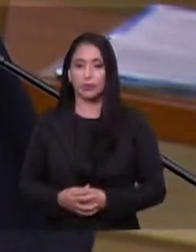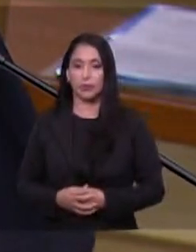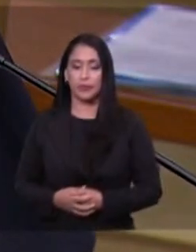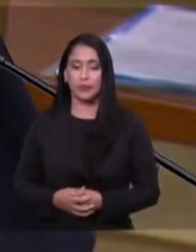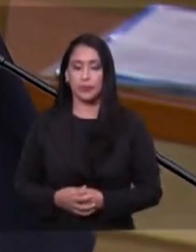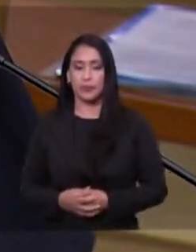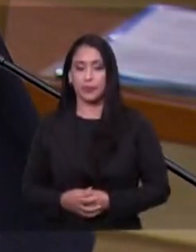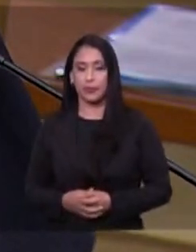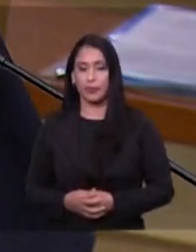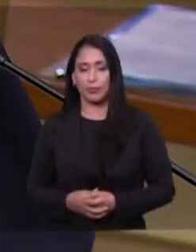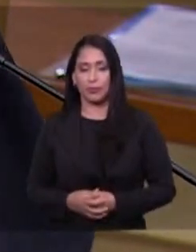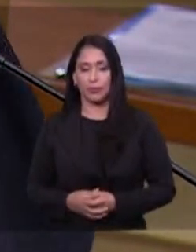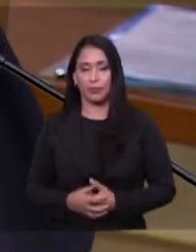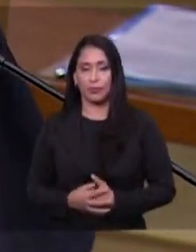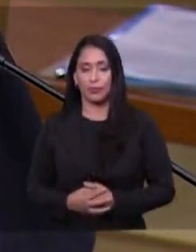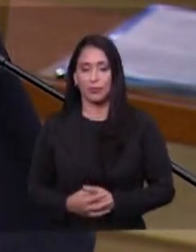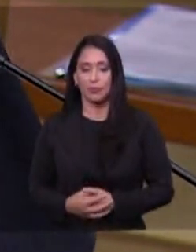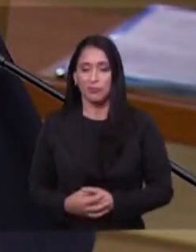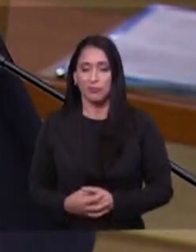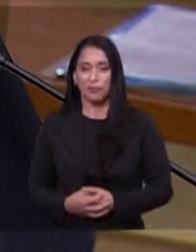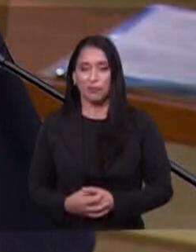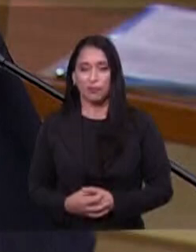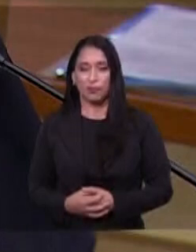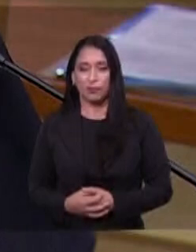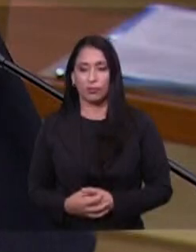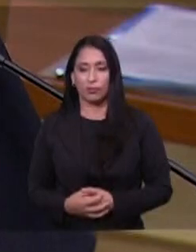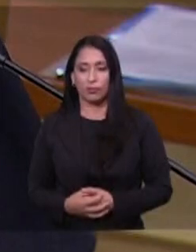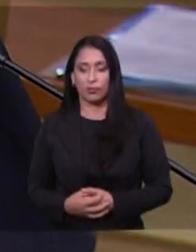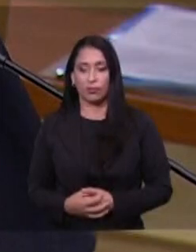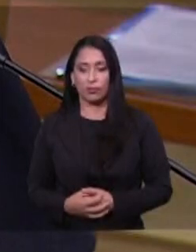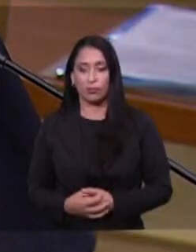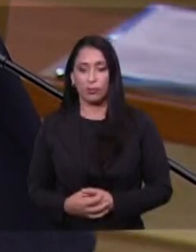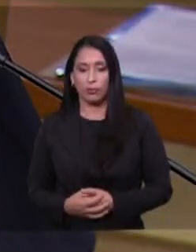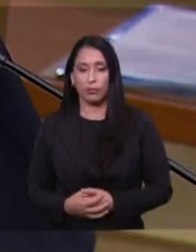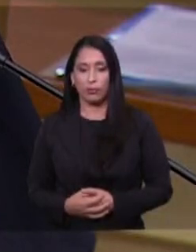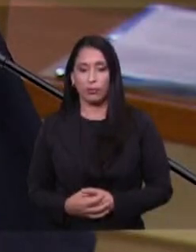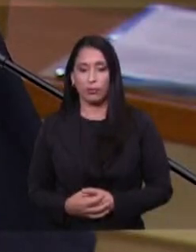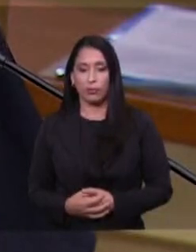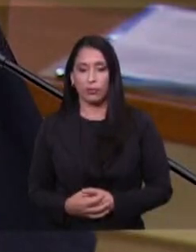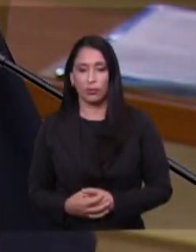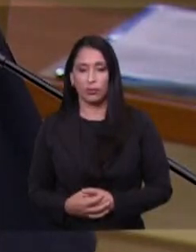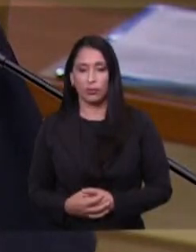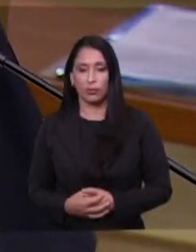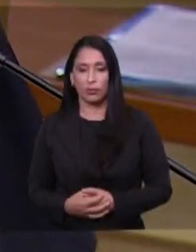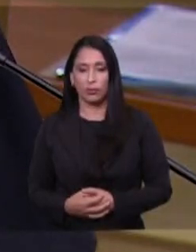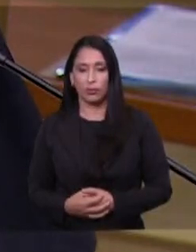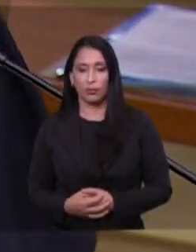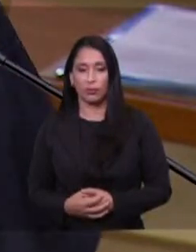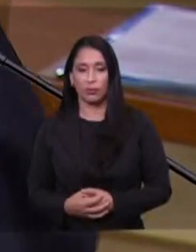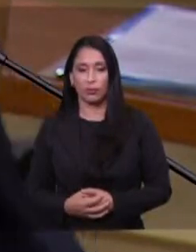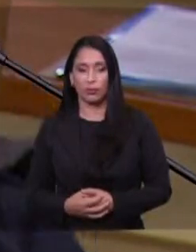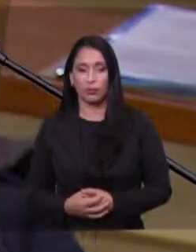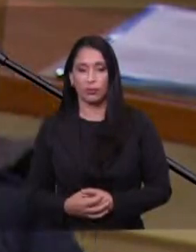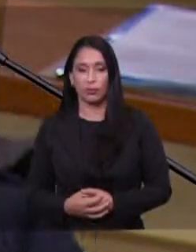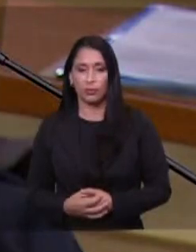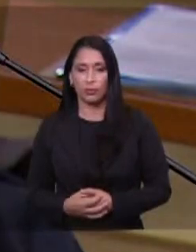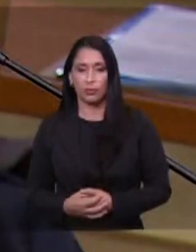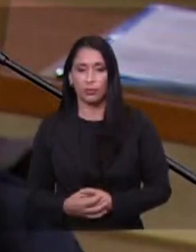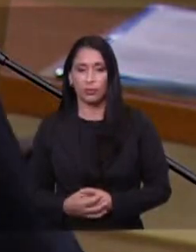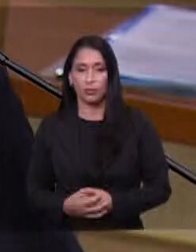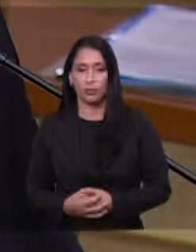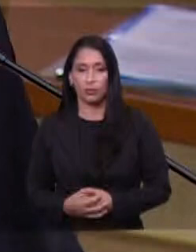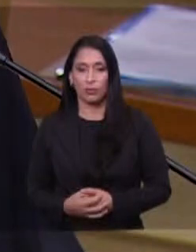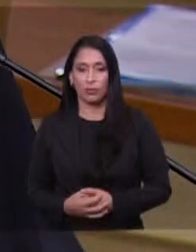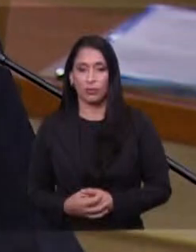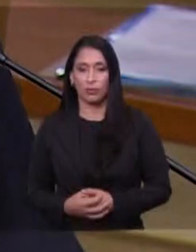cabelos castanhos, curtos, veste toga preta sobre terno azul marinho, camisa branca e gravata preta